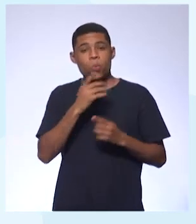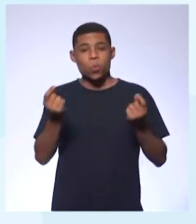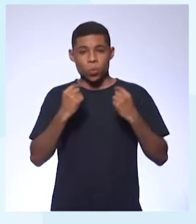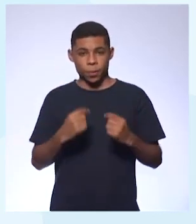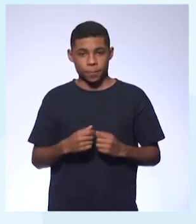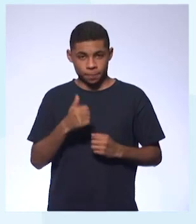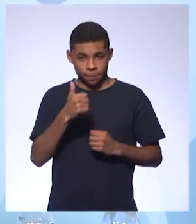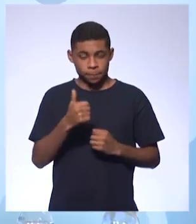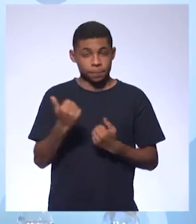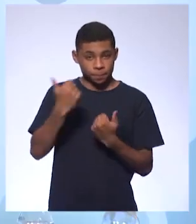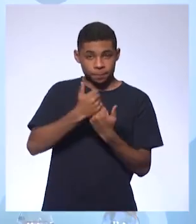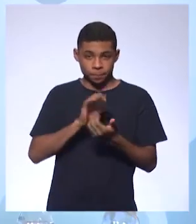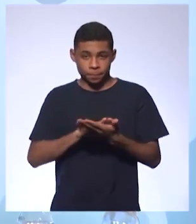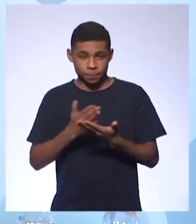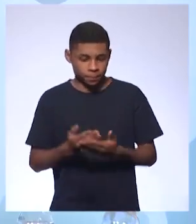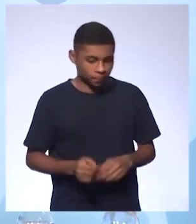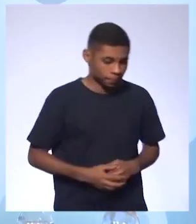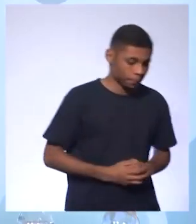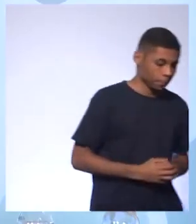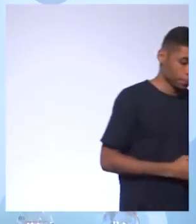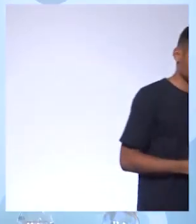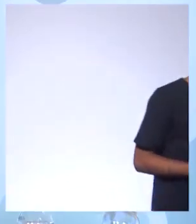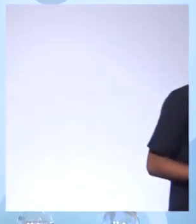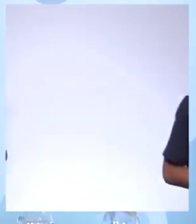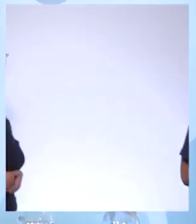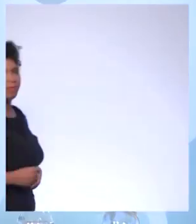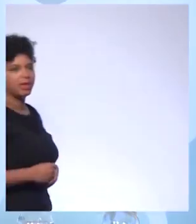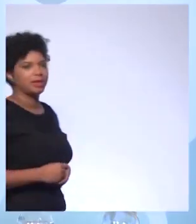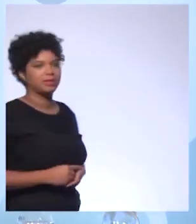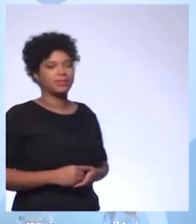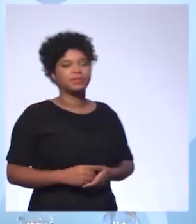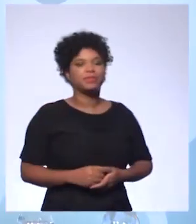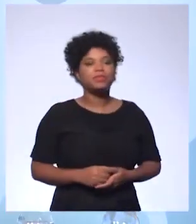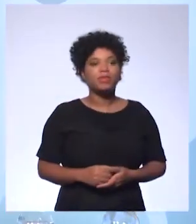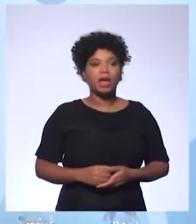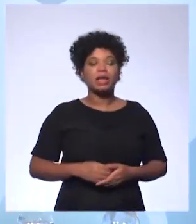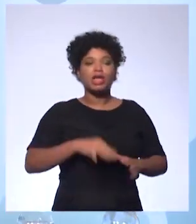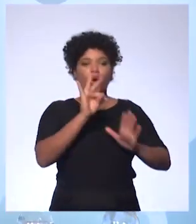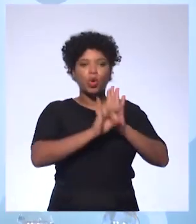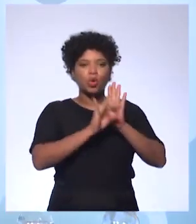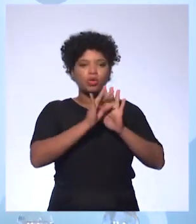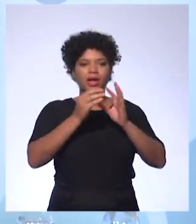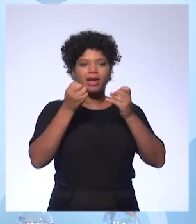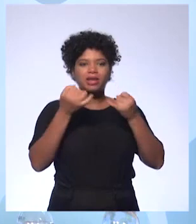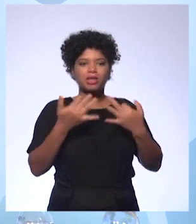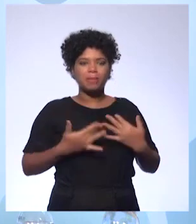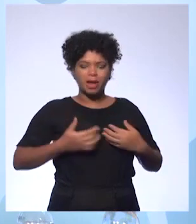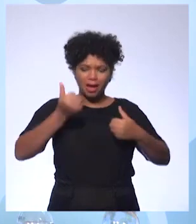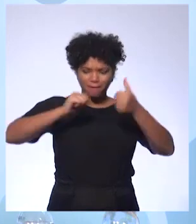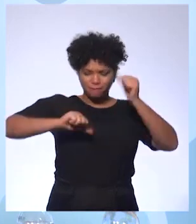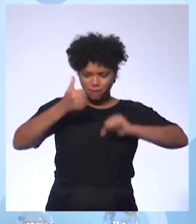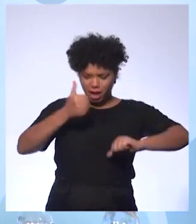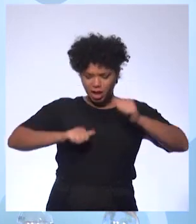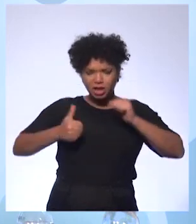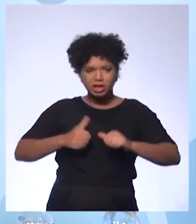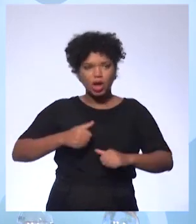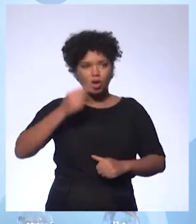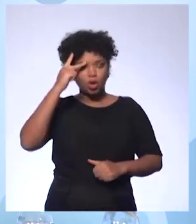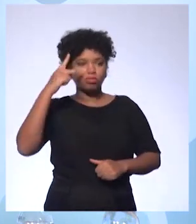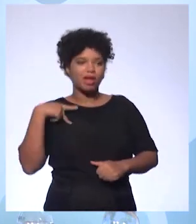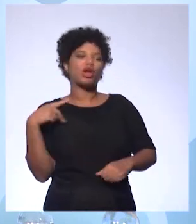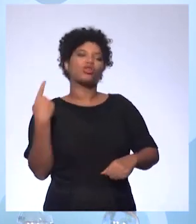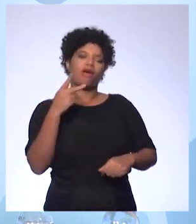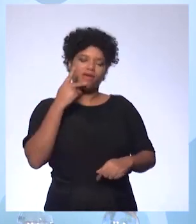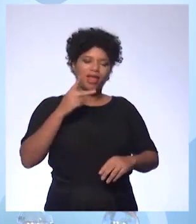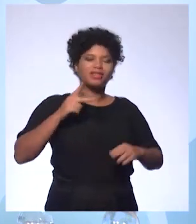mesmos. Ou seja, esse texto fala o quê? Aquela questão do autoconhecimento que tanta gente fala aqui nas aulas de